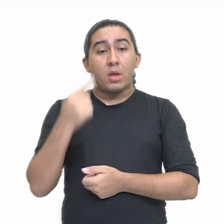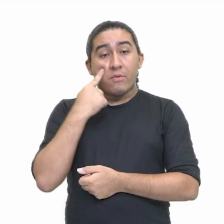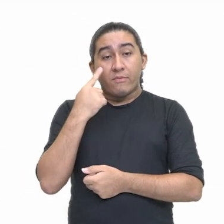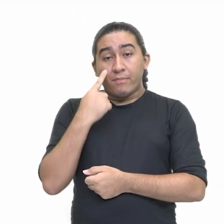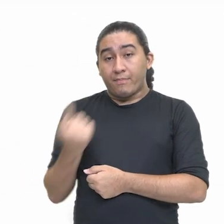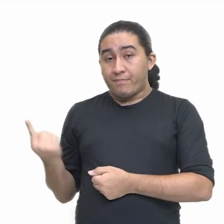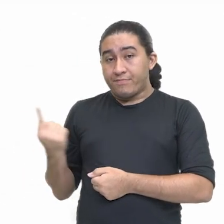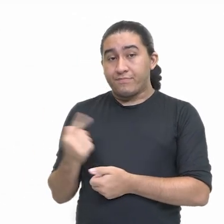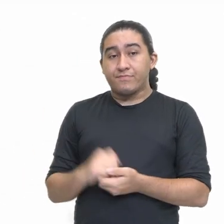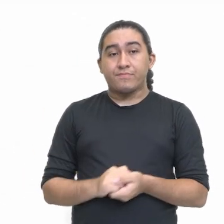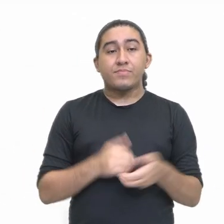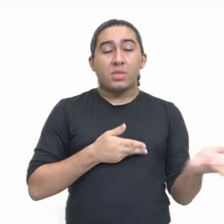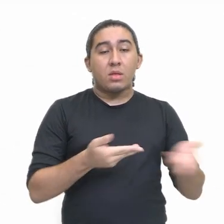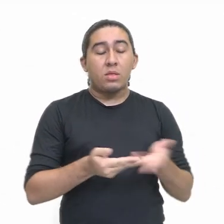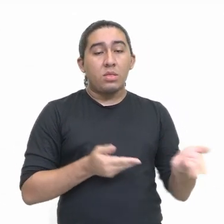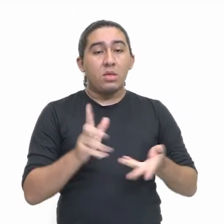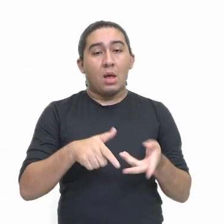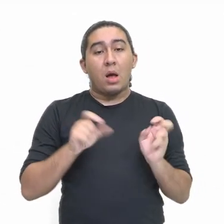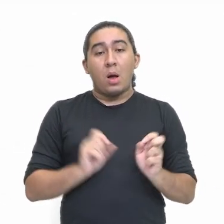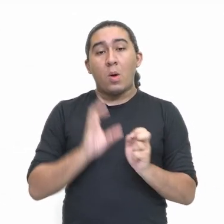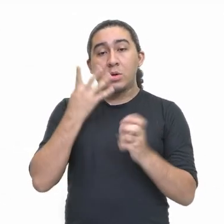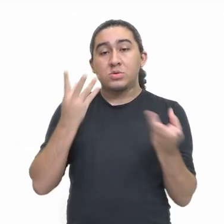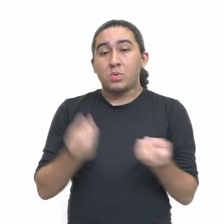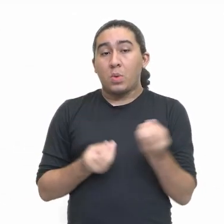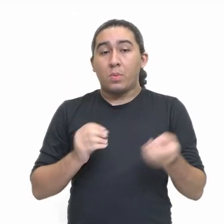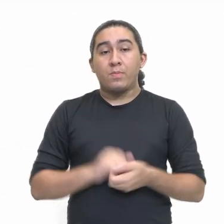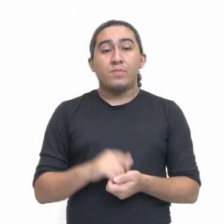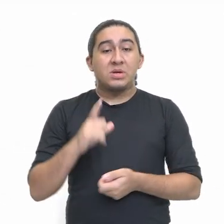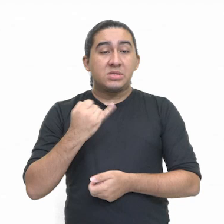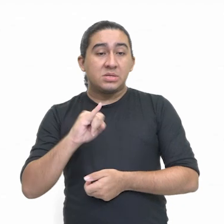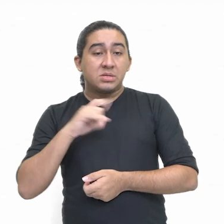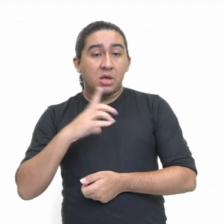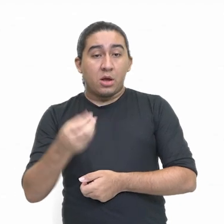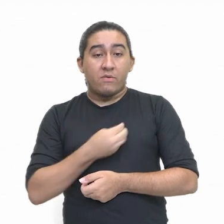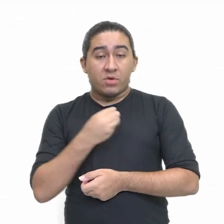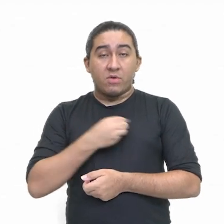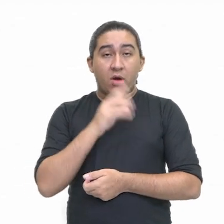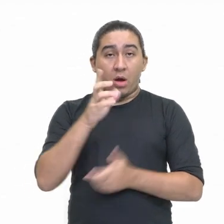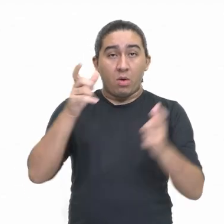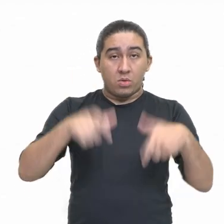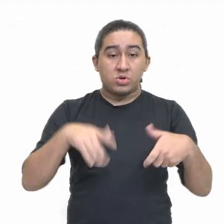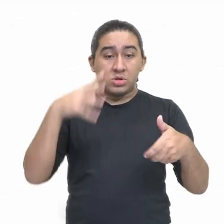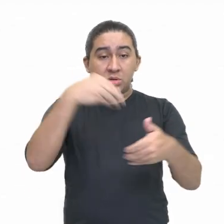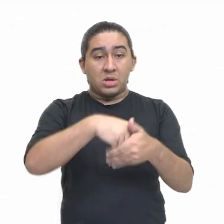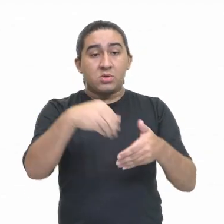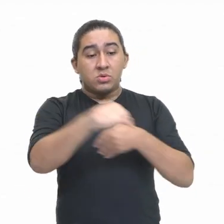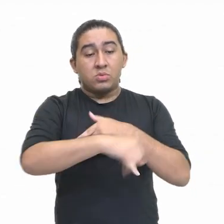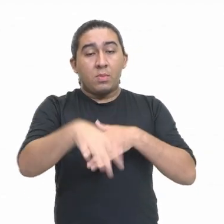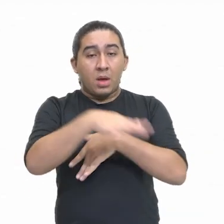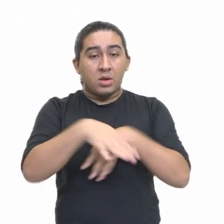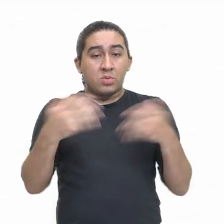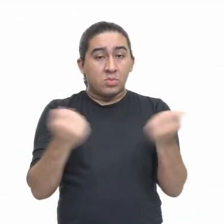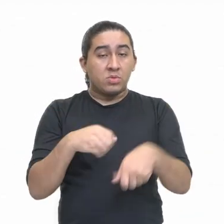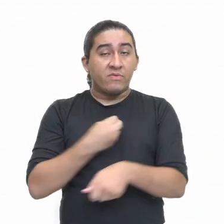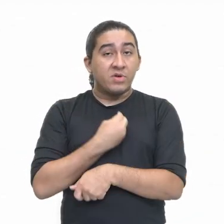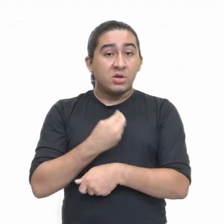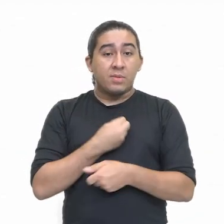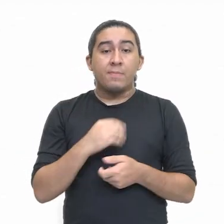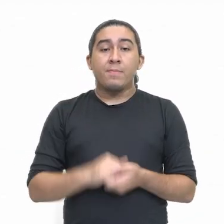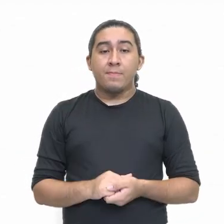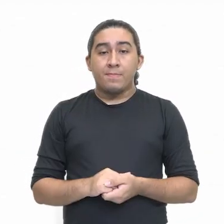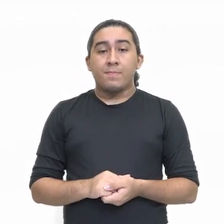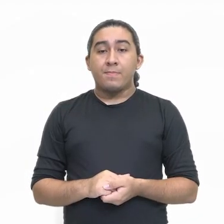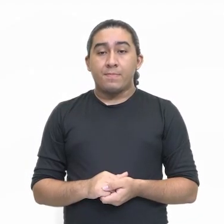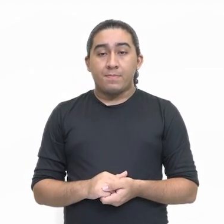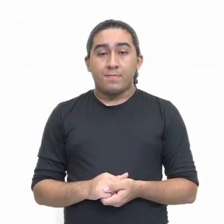interações ecológicas elas ocorrem entre os seres vivos de uma comunidade estas interações né Elas podem